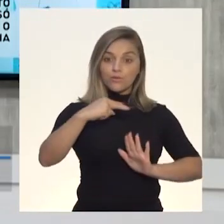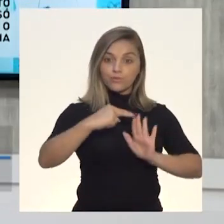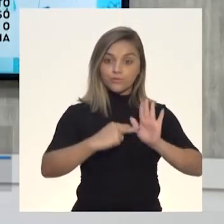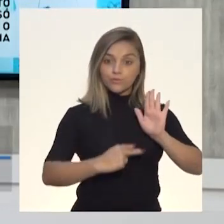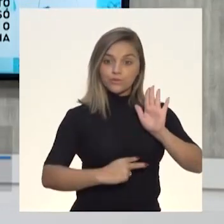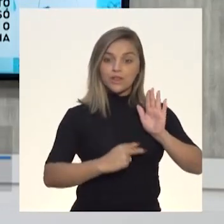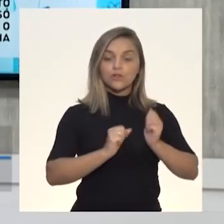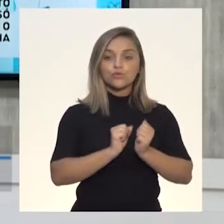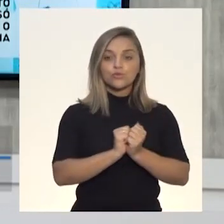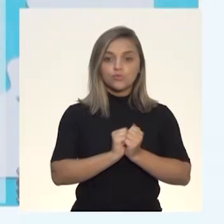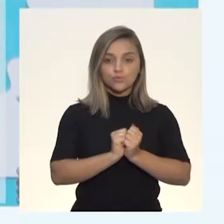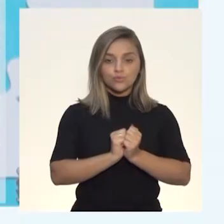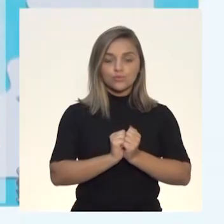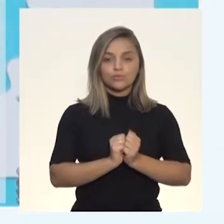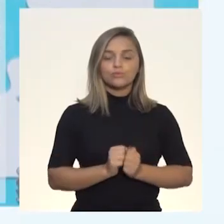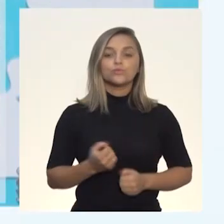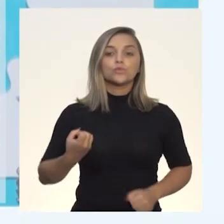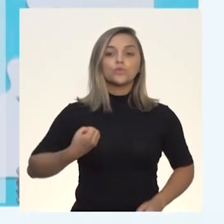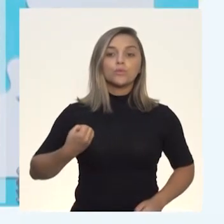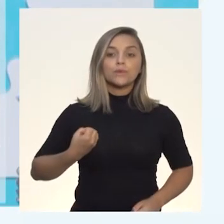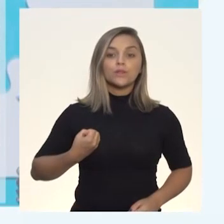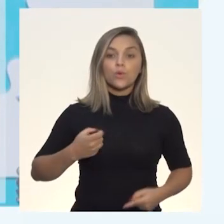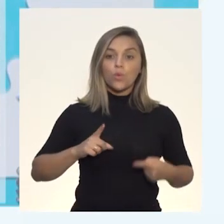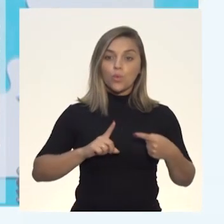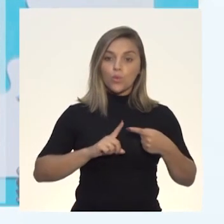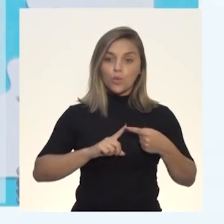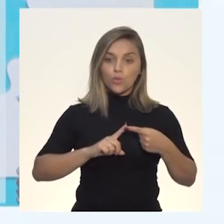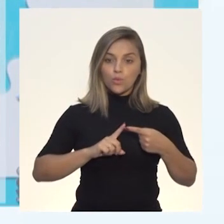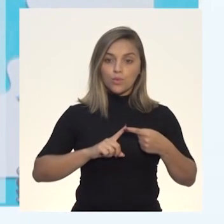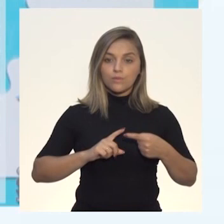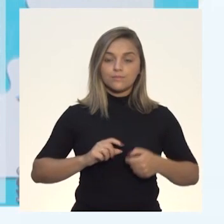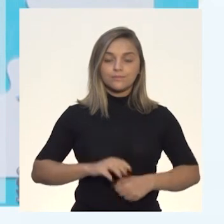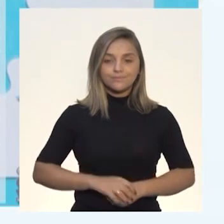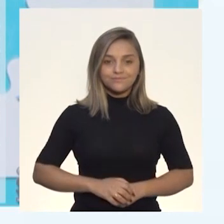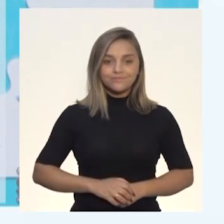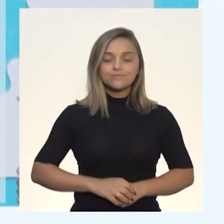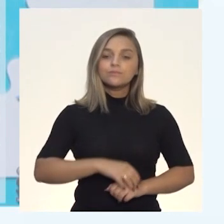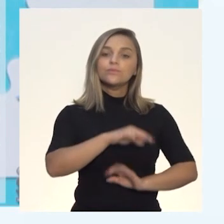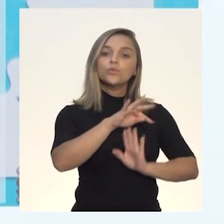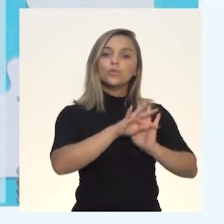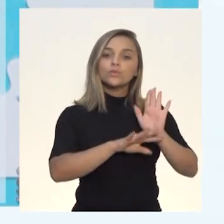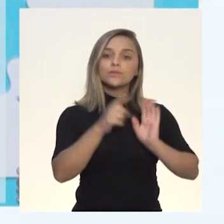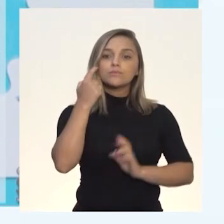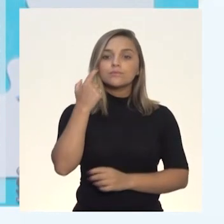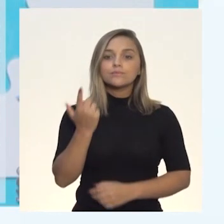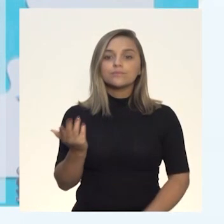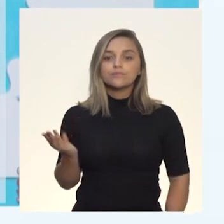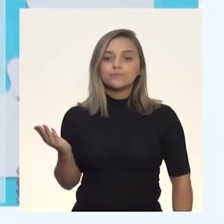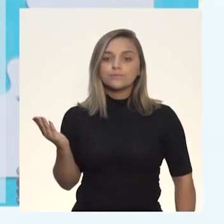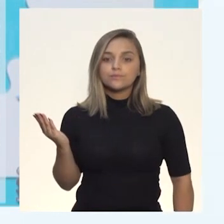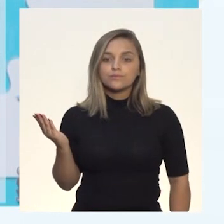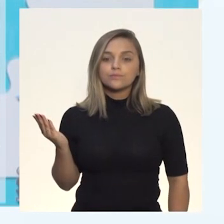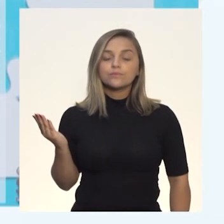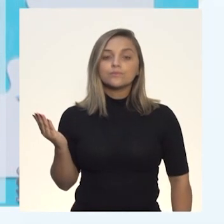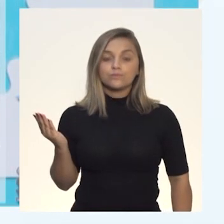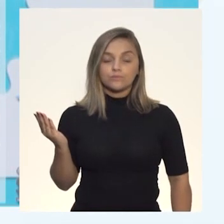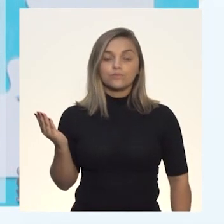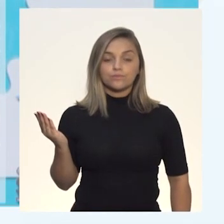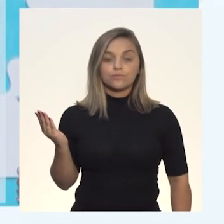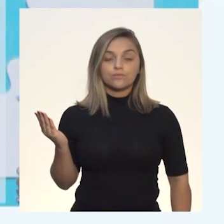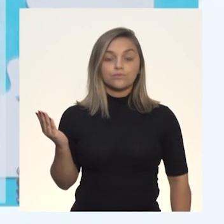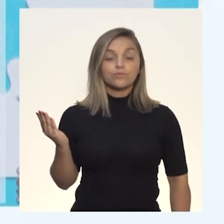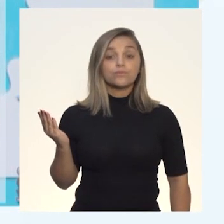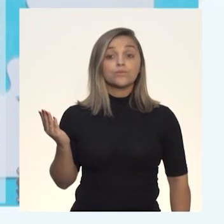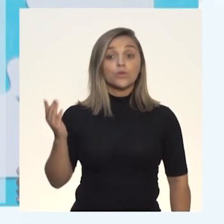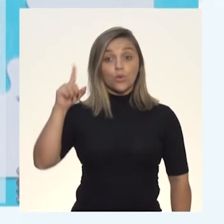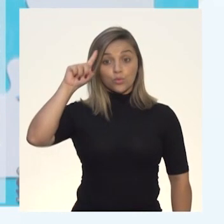1. Foca aí, ó. Então, no texto de número 1, a gente tem o seguinte: no dia da primeira